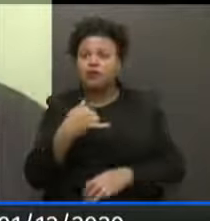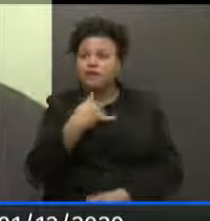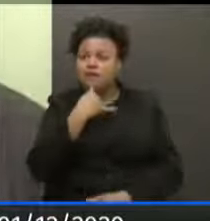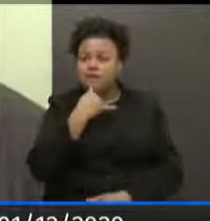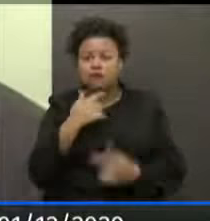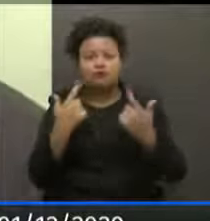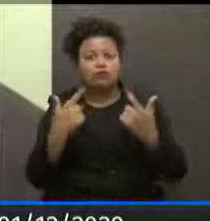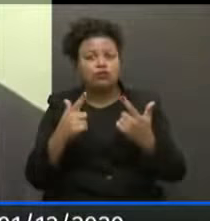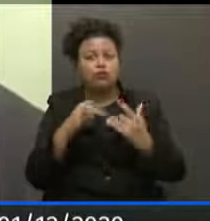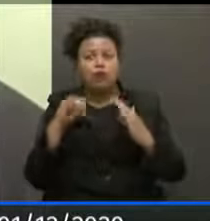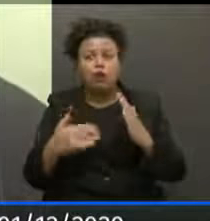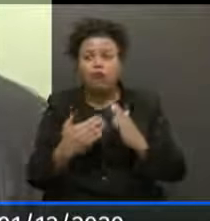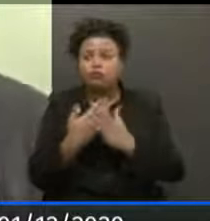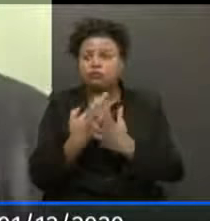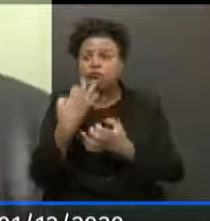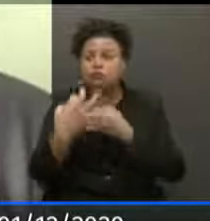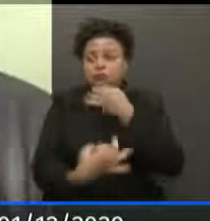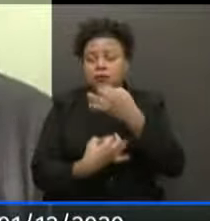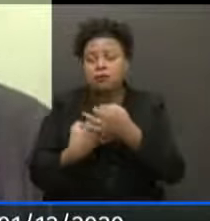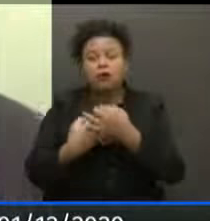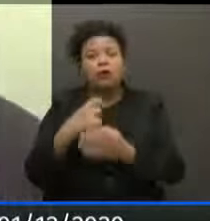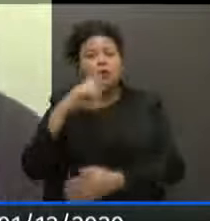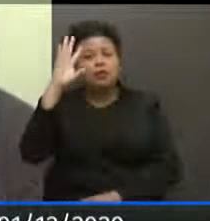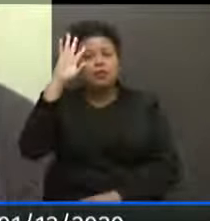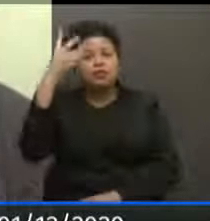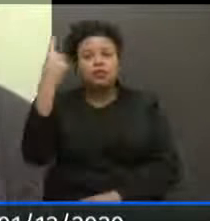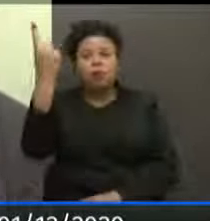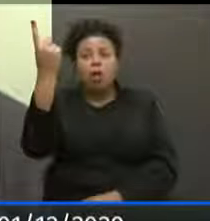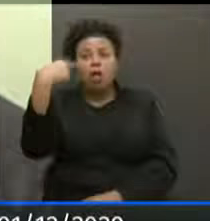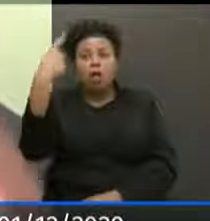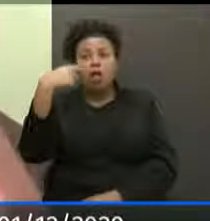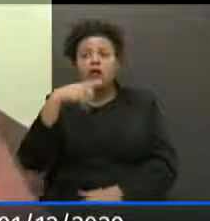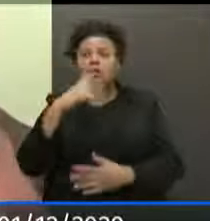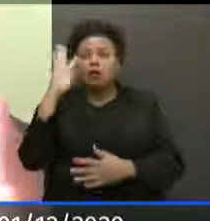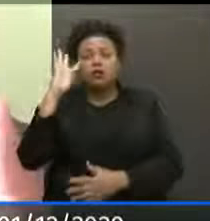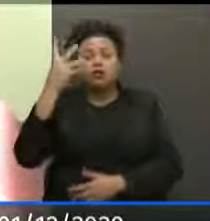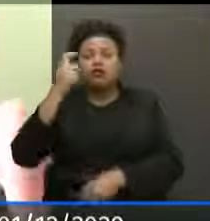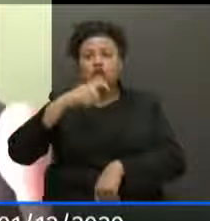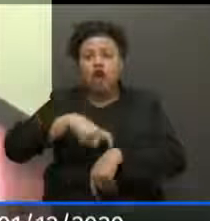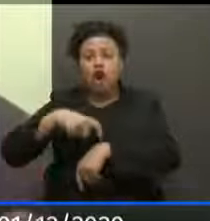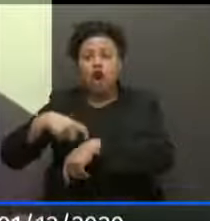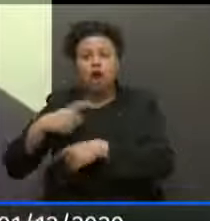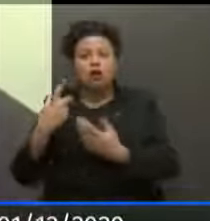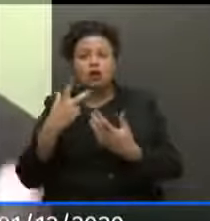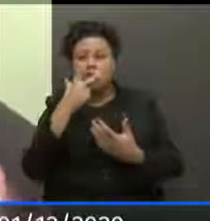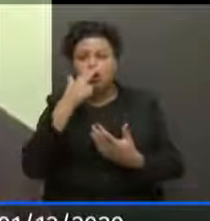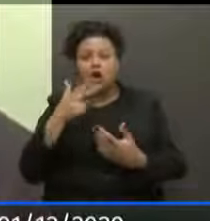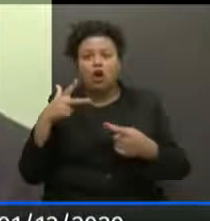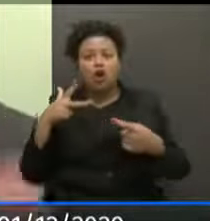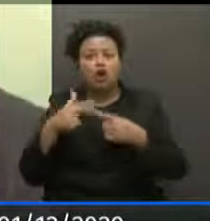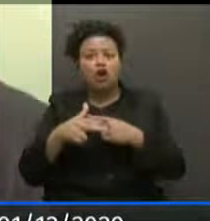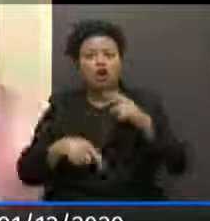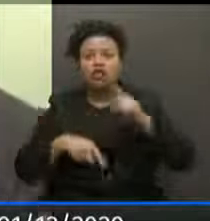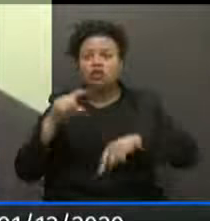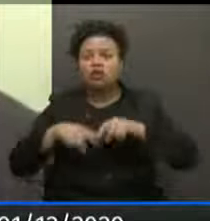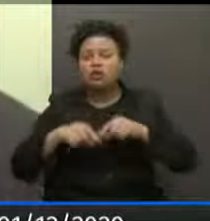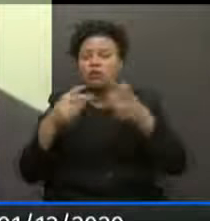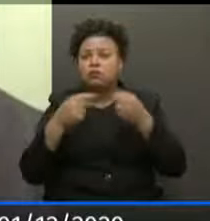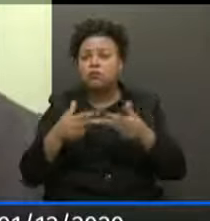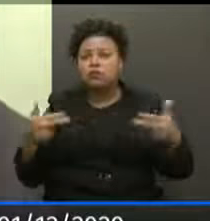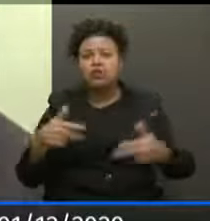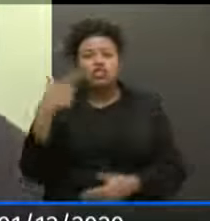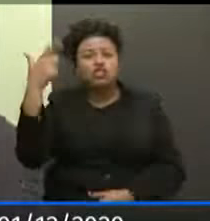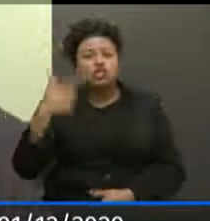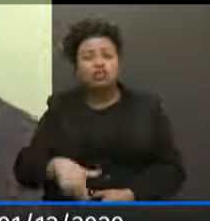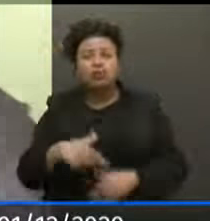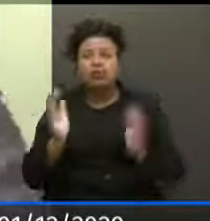infelizmente não tivemos oportunidade de manifestar. Veio uma decisão de cima para baixo, definindo horários, definindo corte de atividades, uma série de coisas, e mais uma